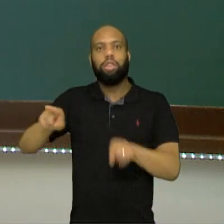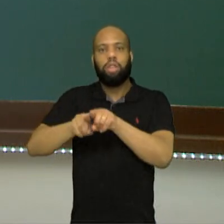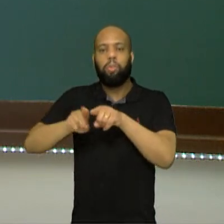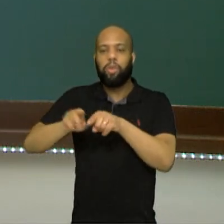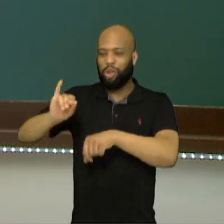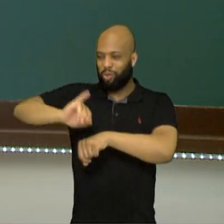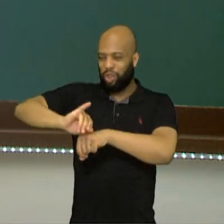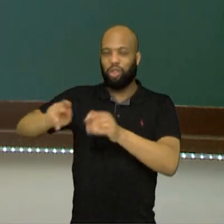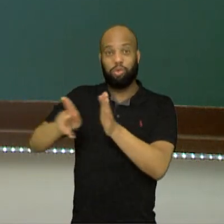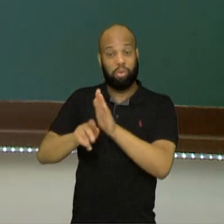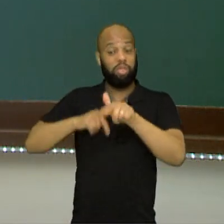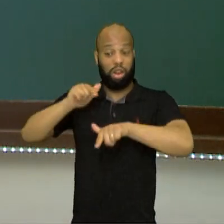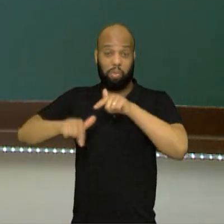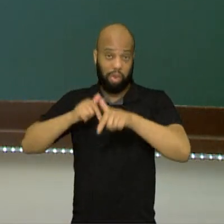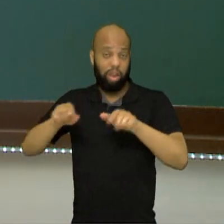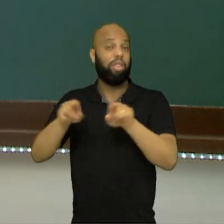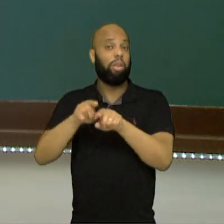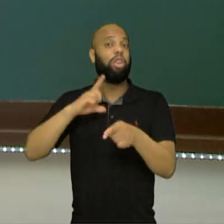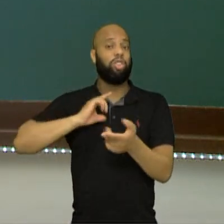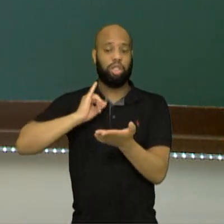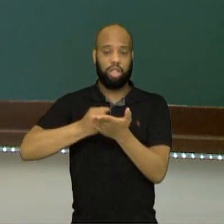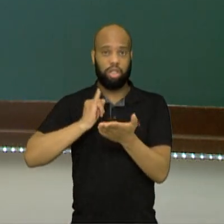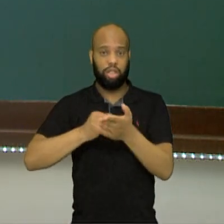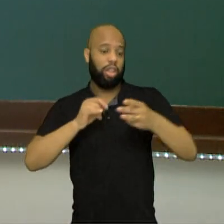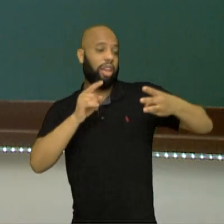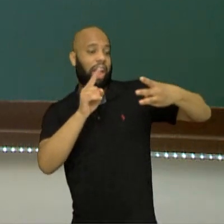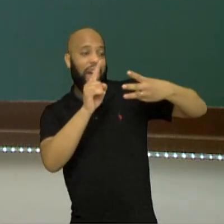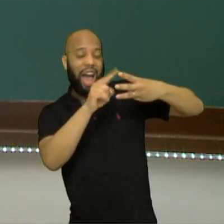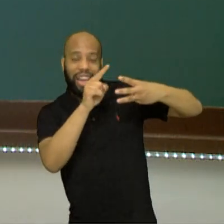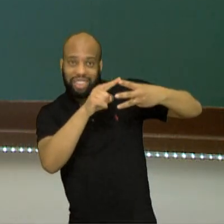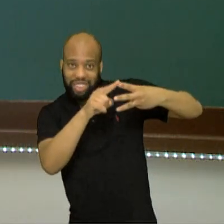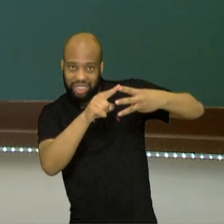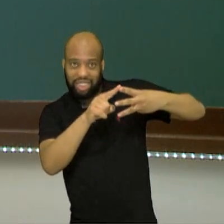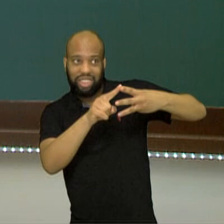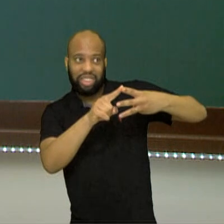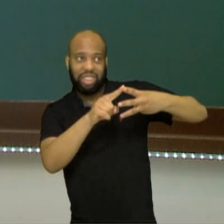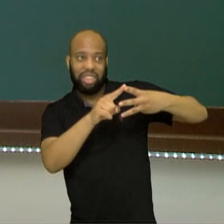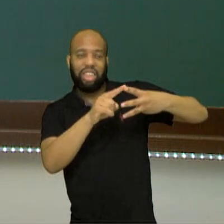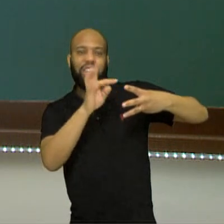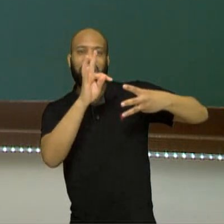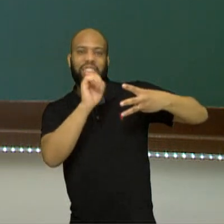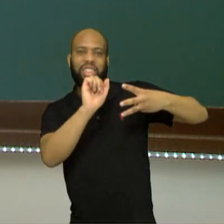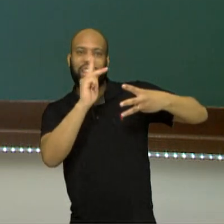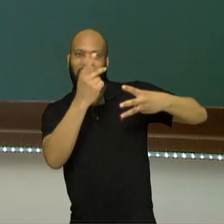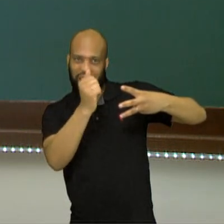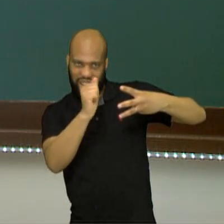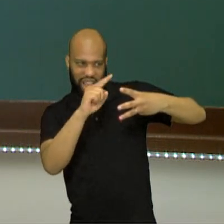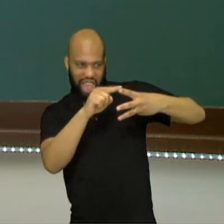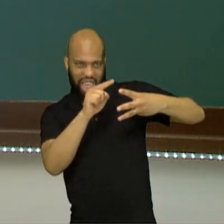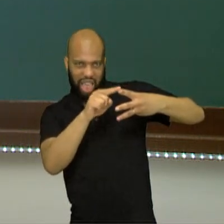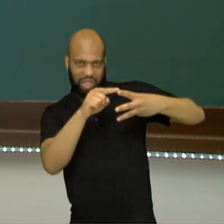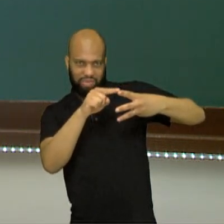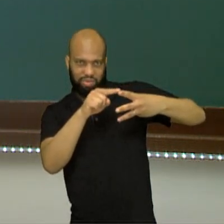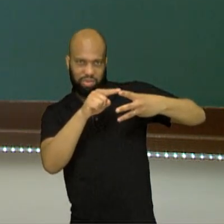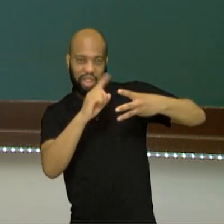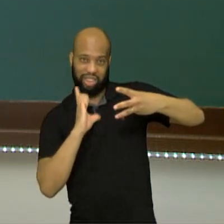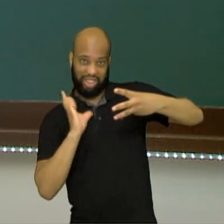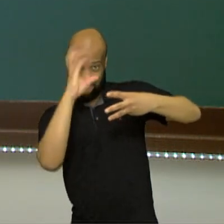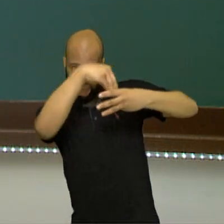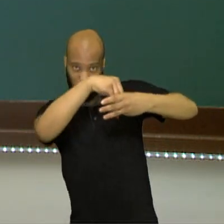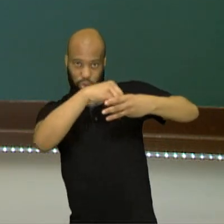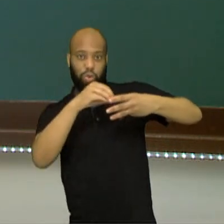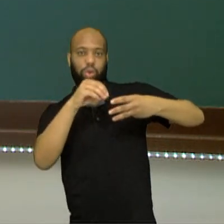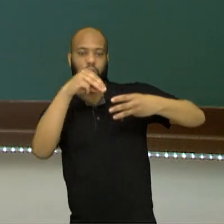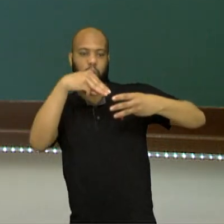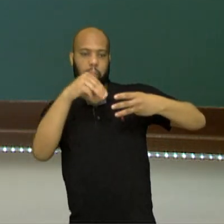do senhor. Então, mesmo no manso servil, a talha, né, que era parte de tudo que era produzido lá no manso servil,